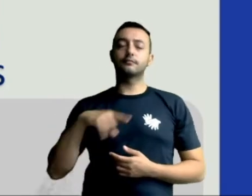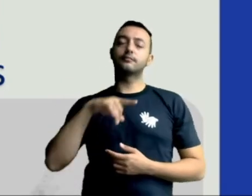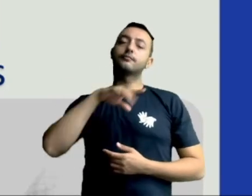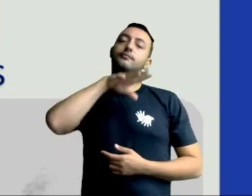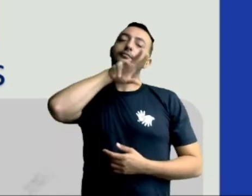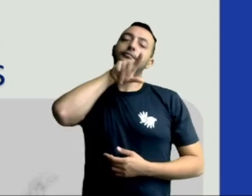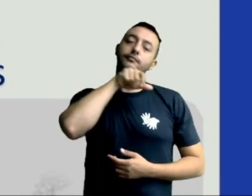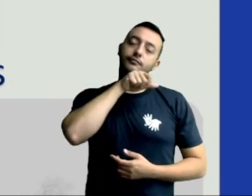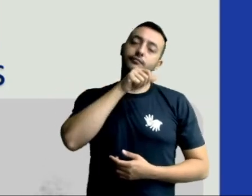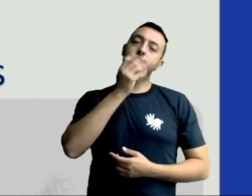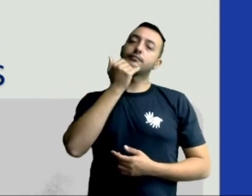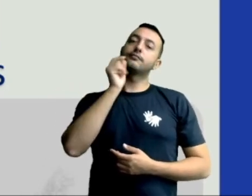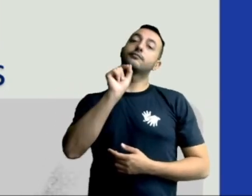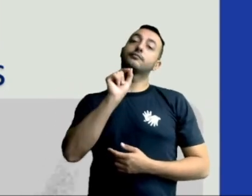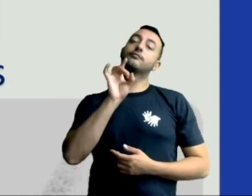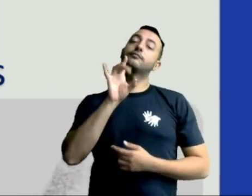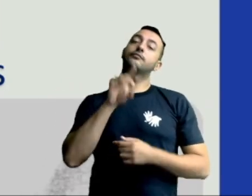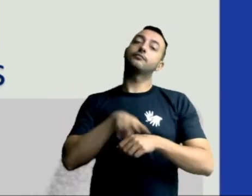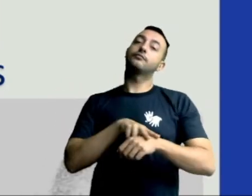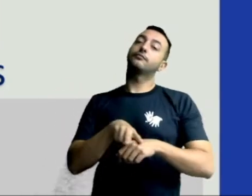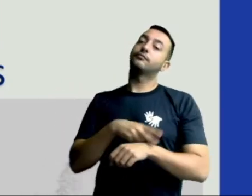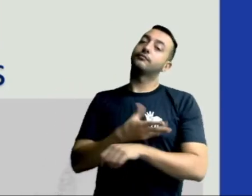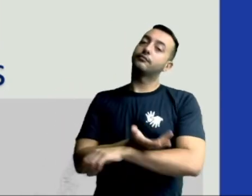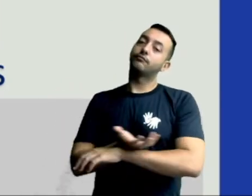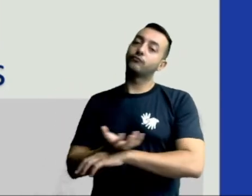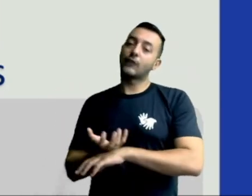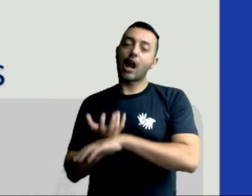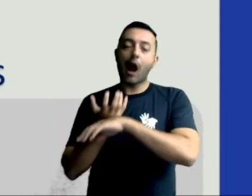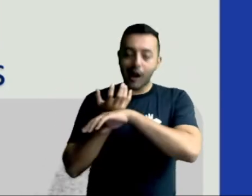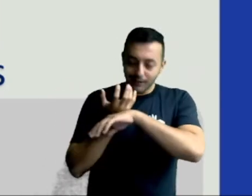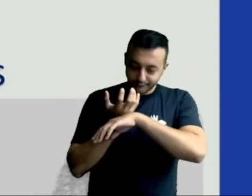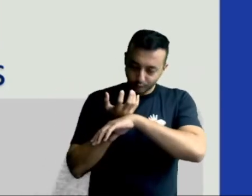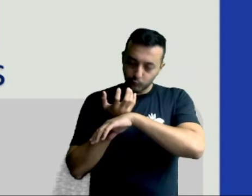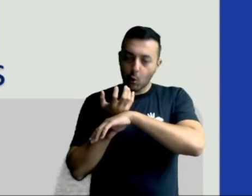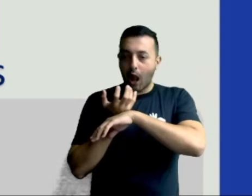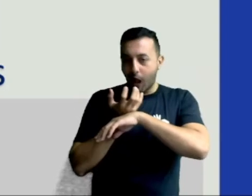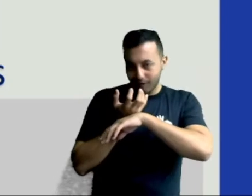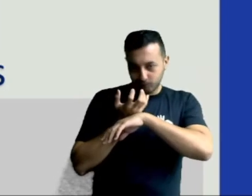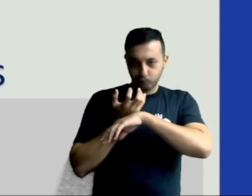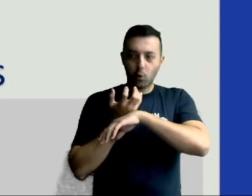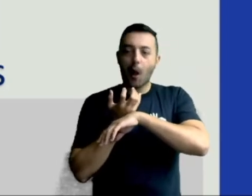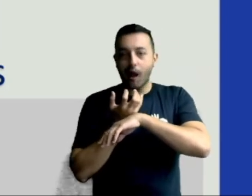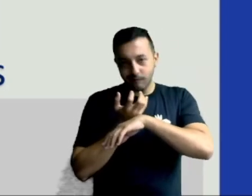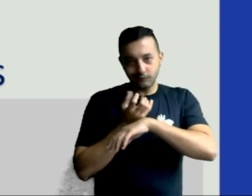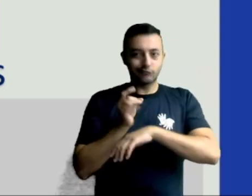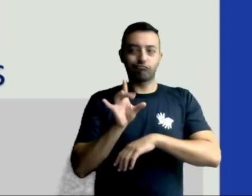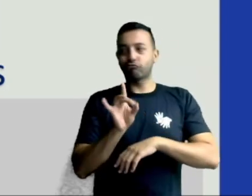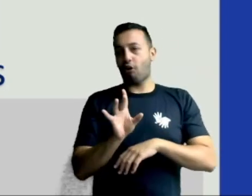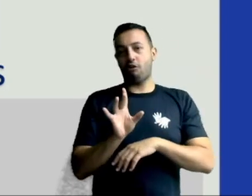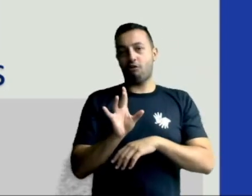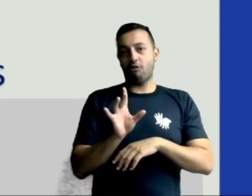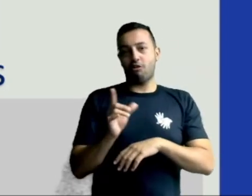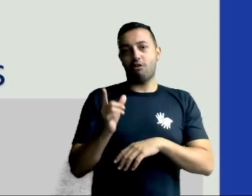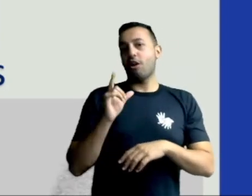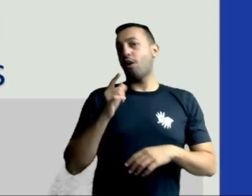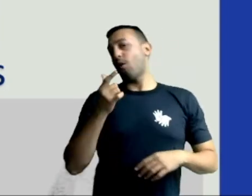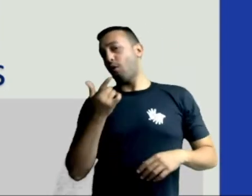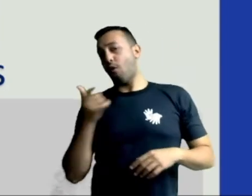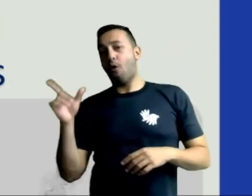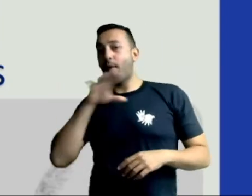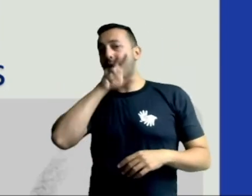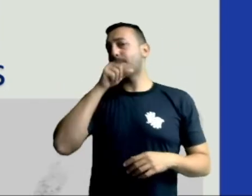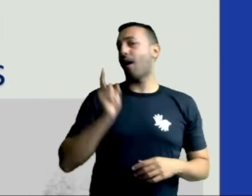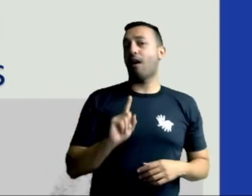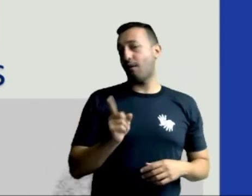ali que só se alimenta de vegetais, de plantas. A vaca não come outro animal, só plantas. Por isso que a gente